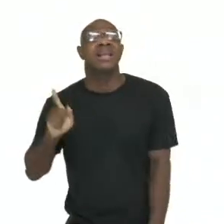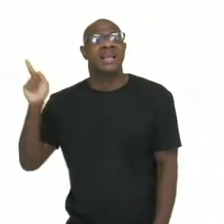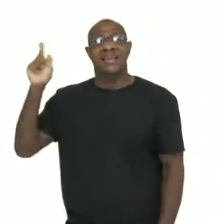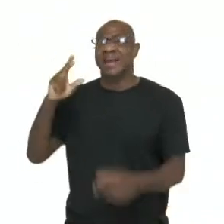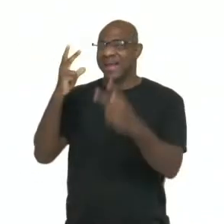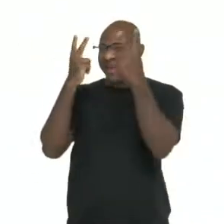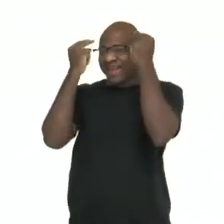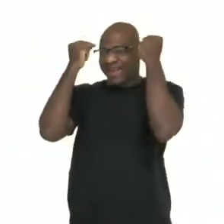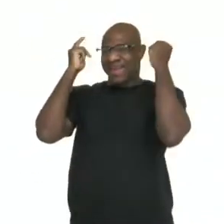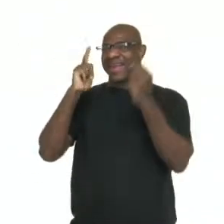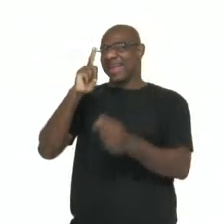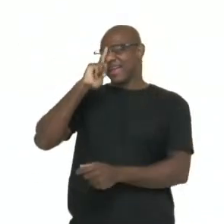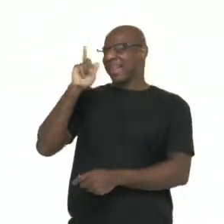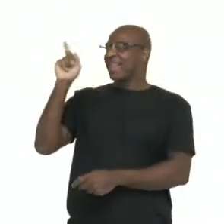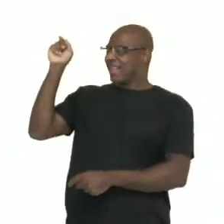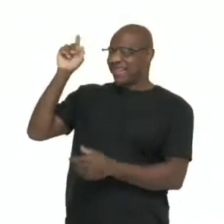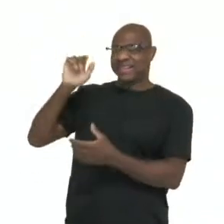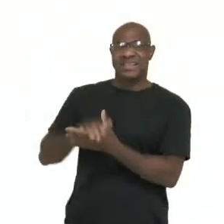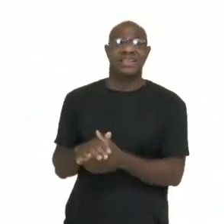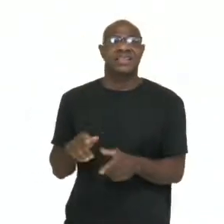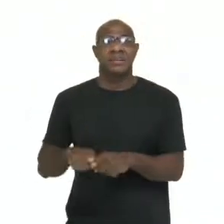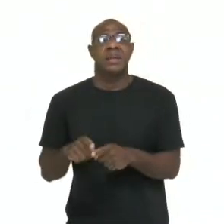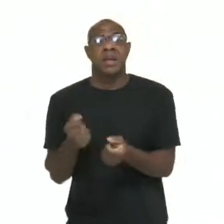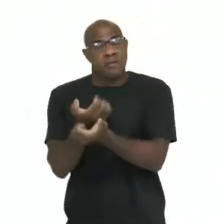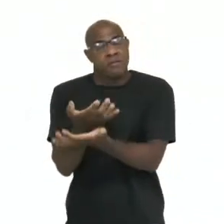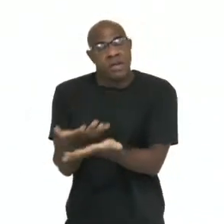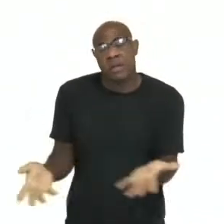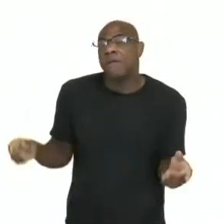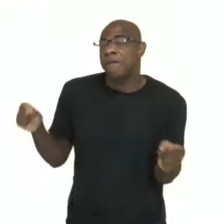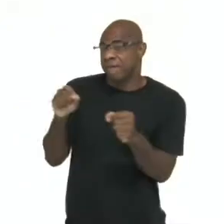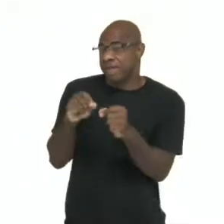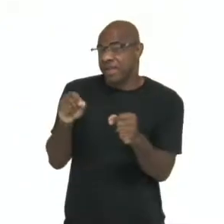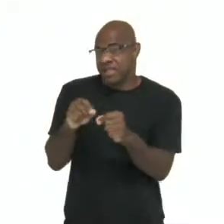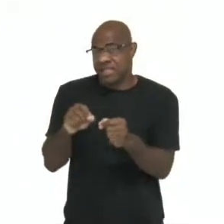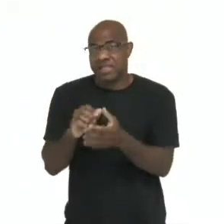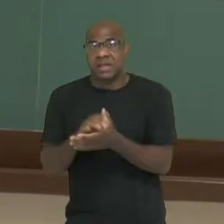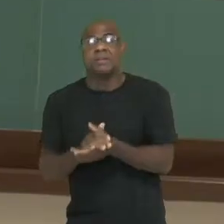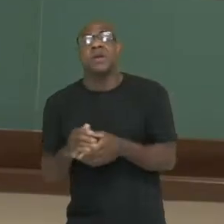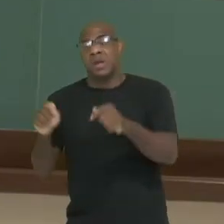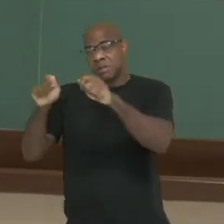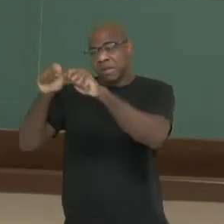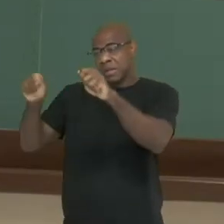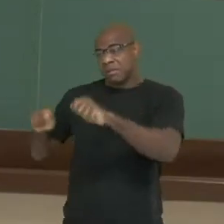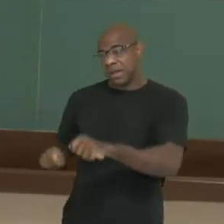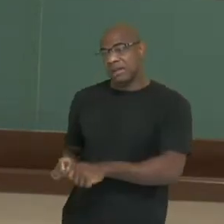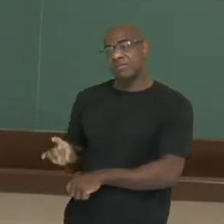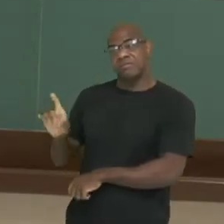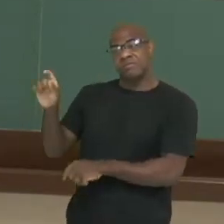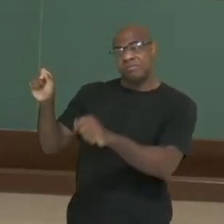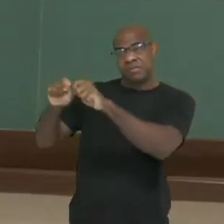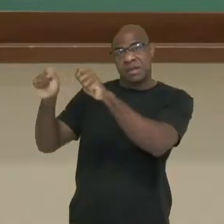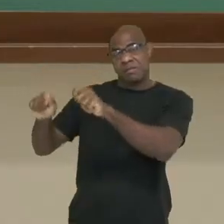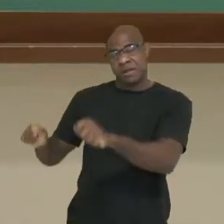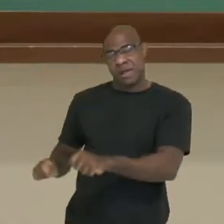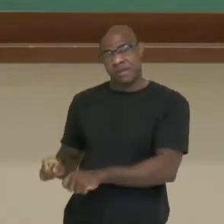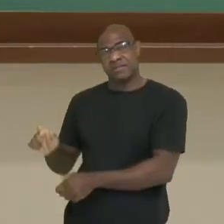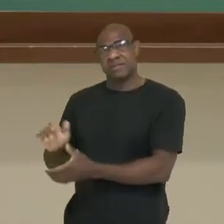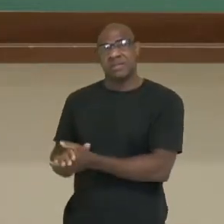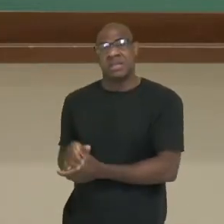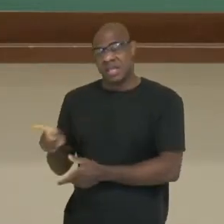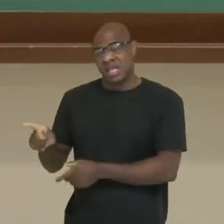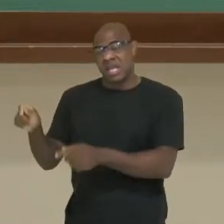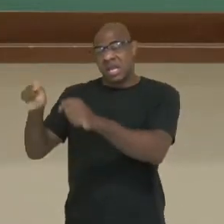a partir das celebrações realizadas principalmente para o deus Dionísio, né? Deus Dionísio, que é o deus da festa,